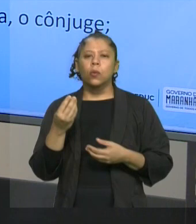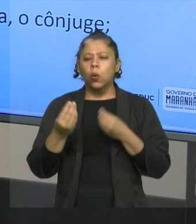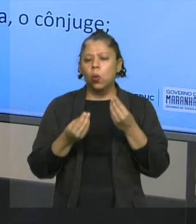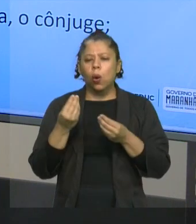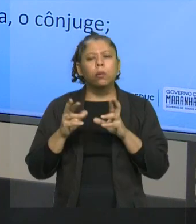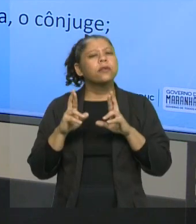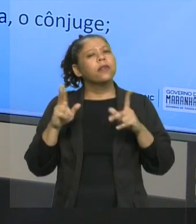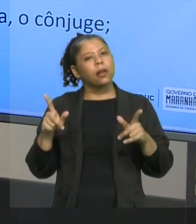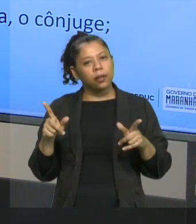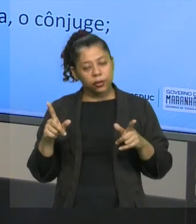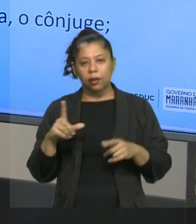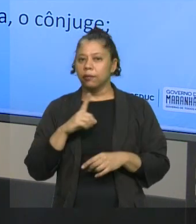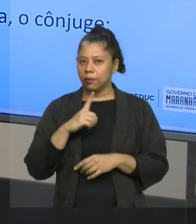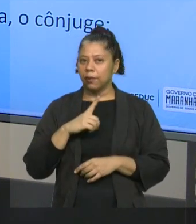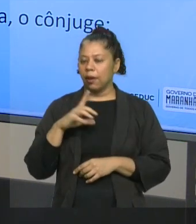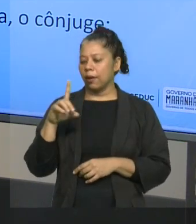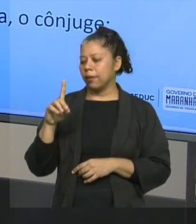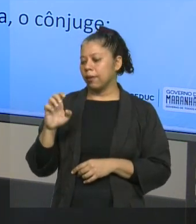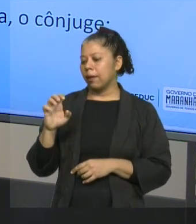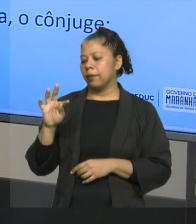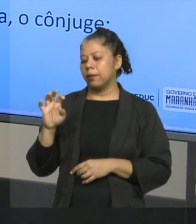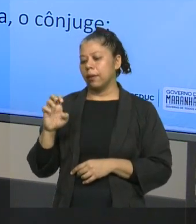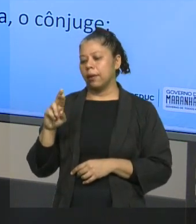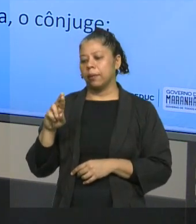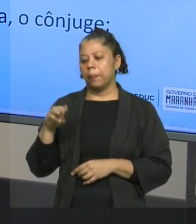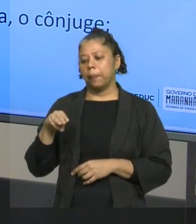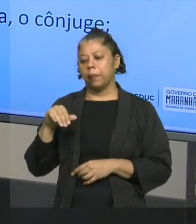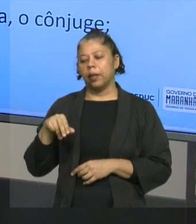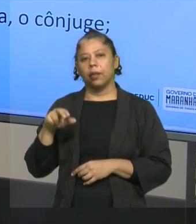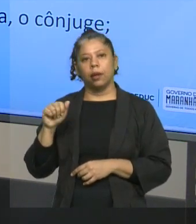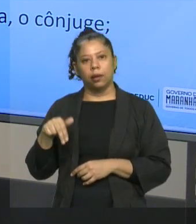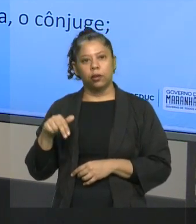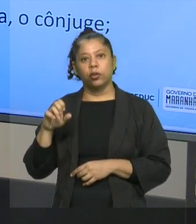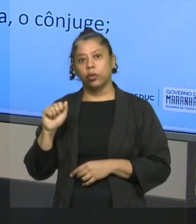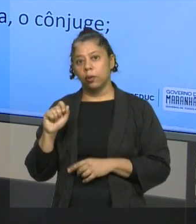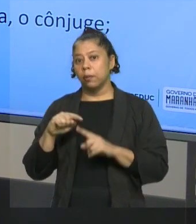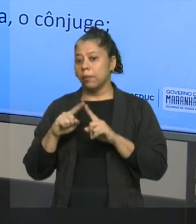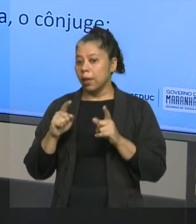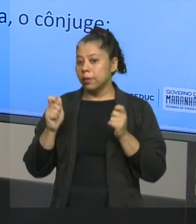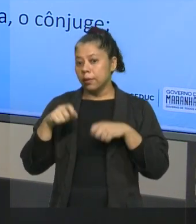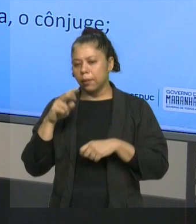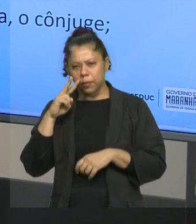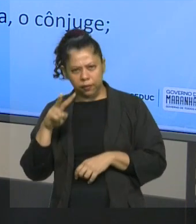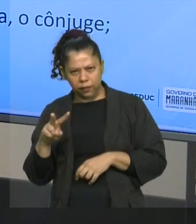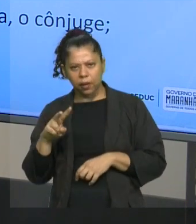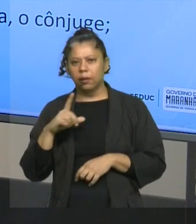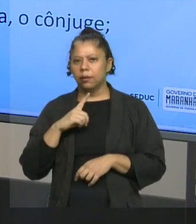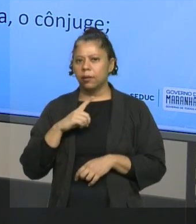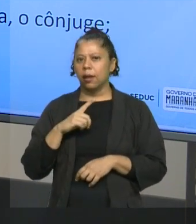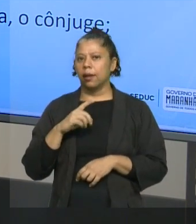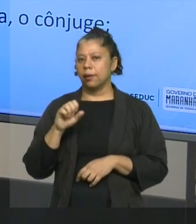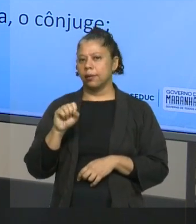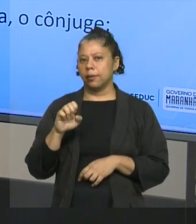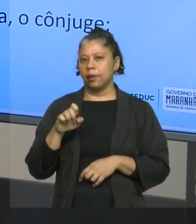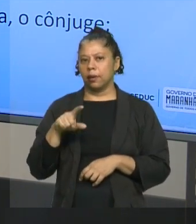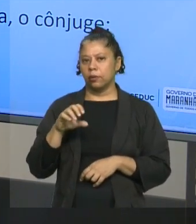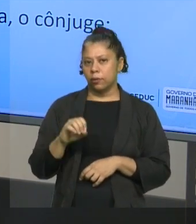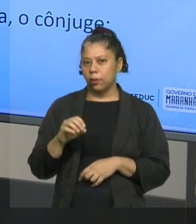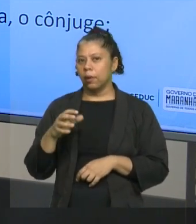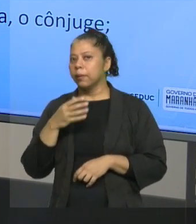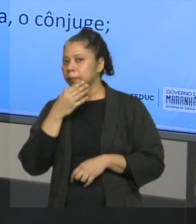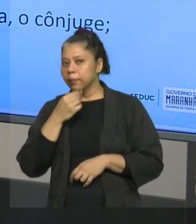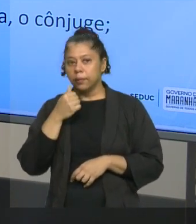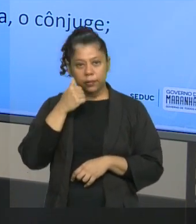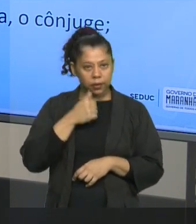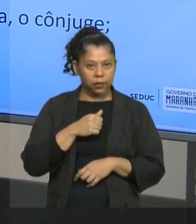A distinção vai ser feita só pela expressão do sexo masculino e feminino. E aí, os exemplos que eu acabei de falar: